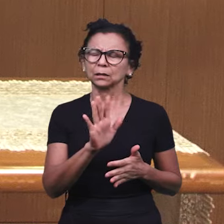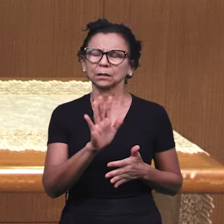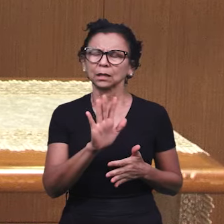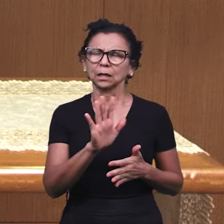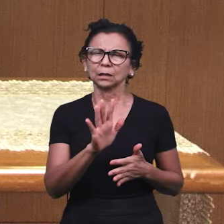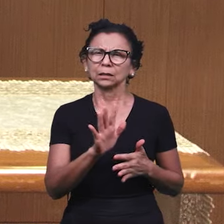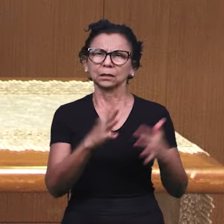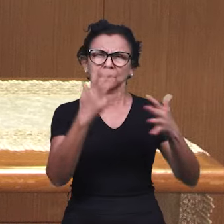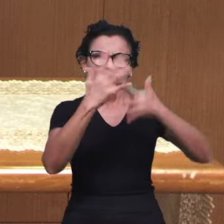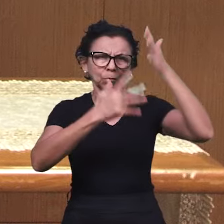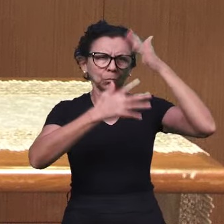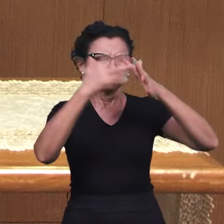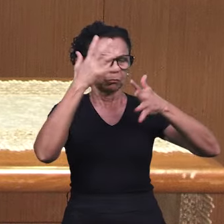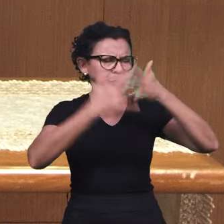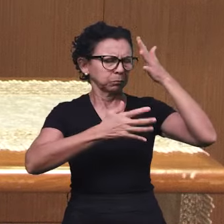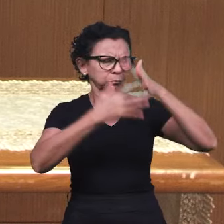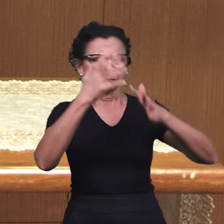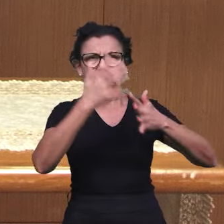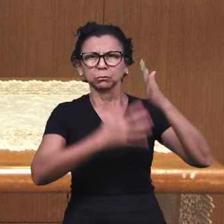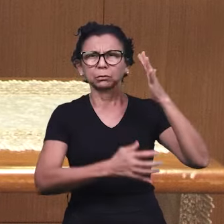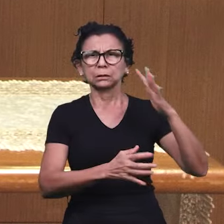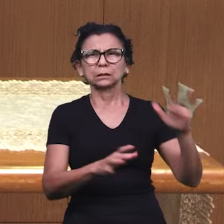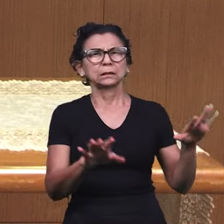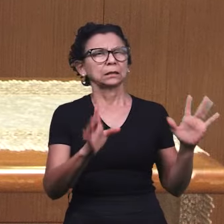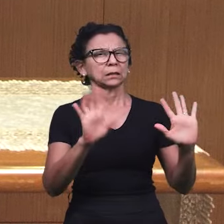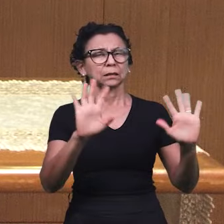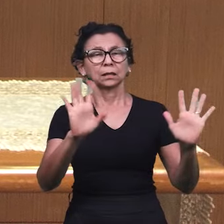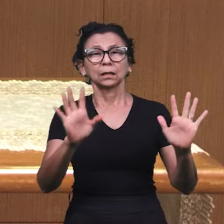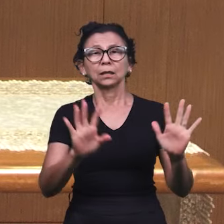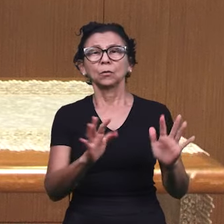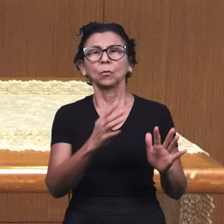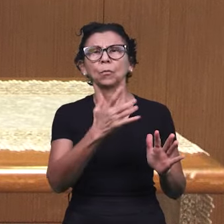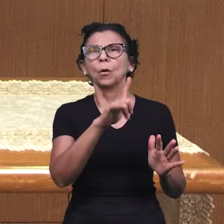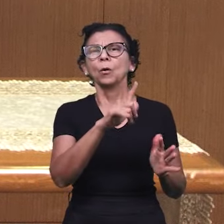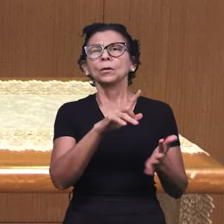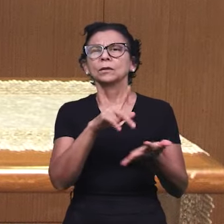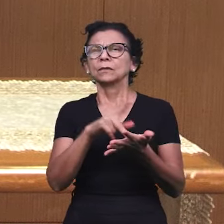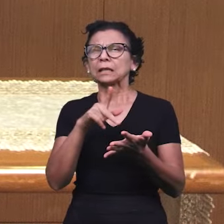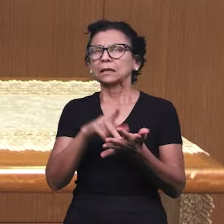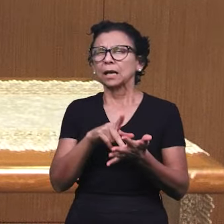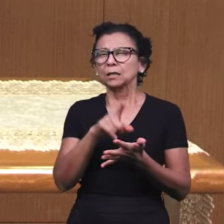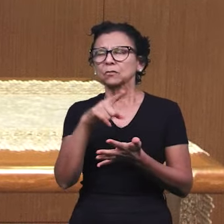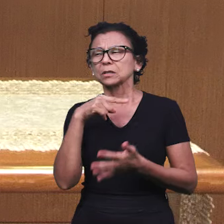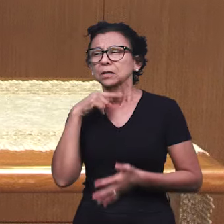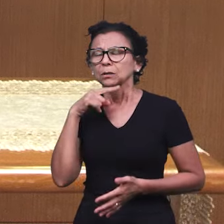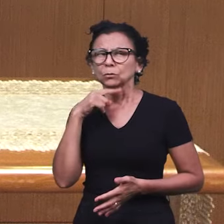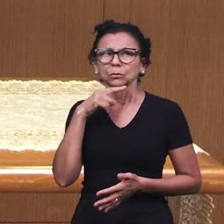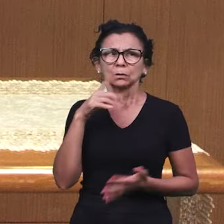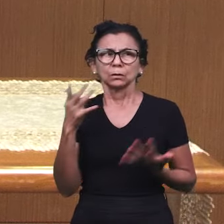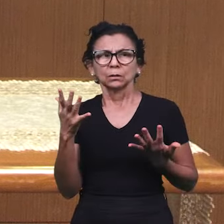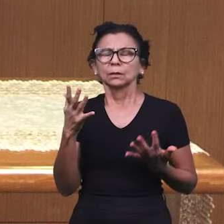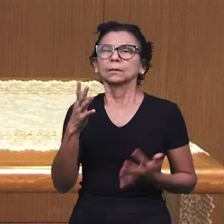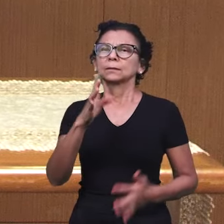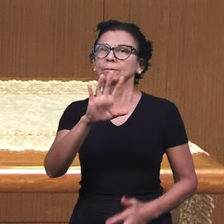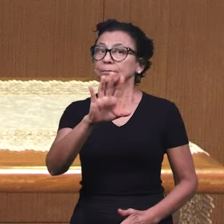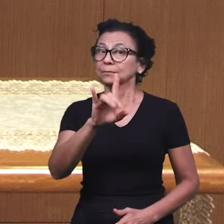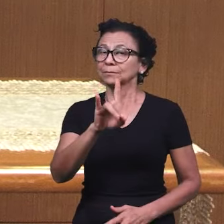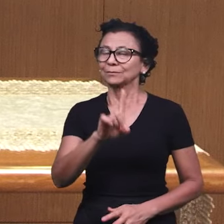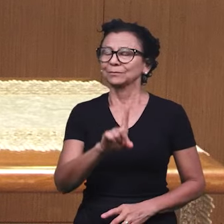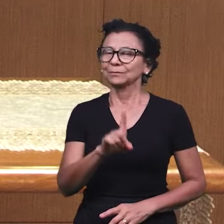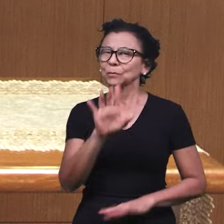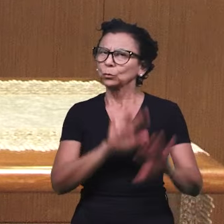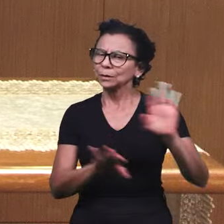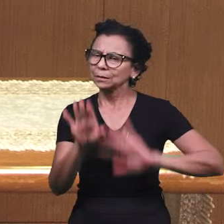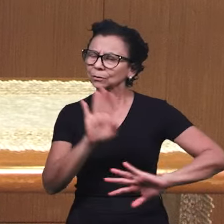nenhuma voz, uma outra verdade, a verdade relativa que possa vir para te